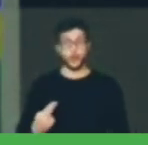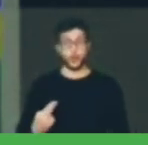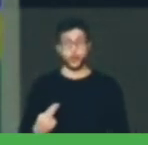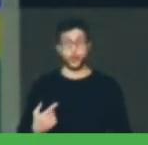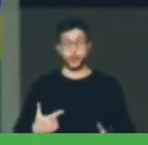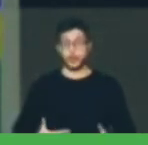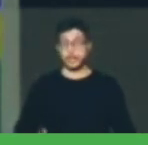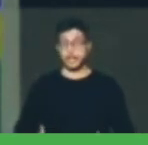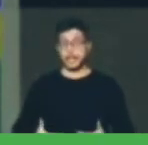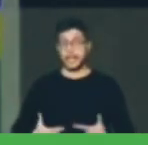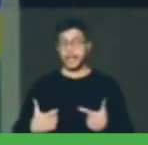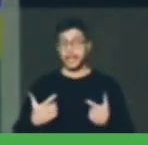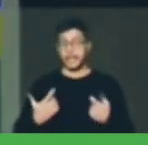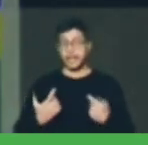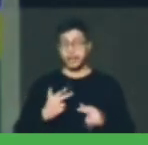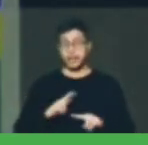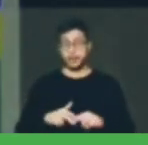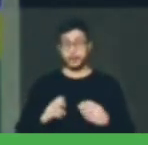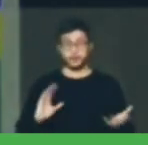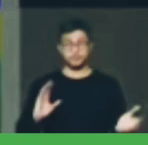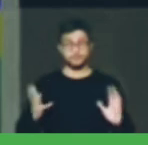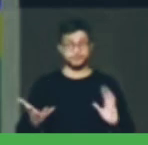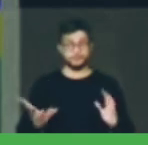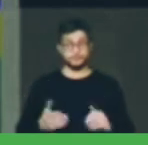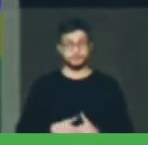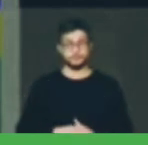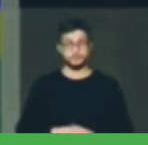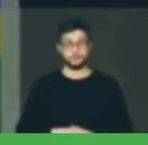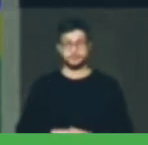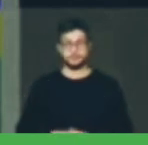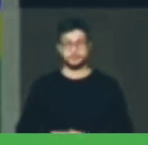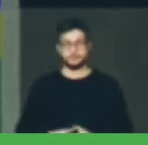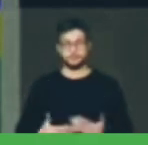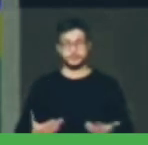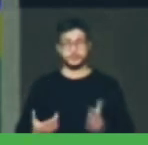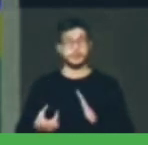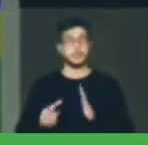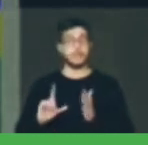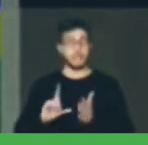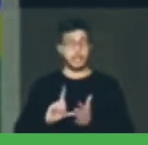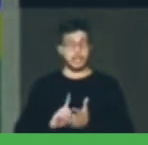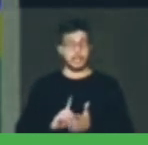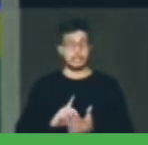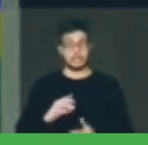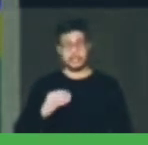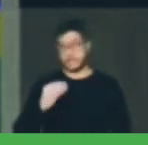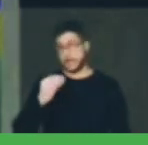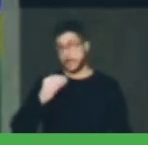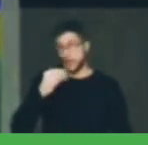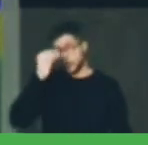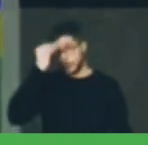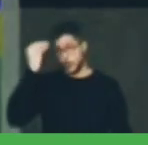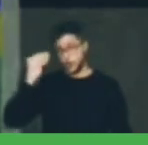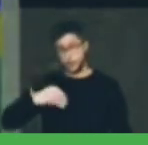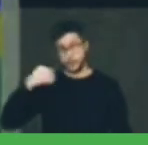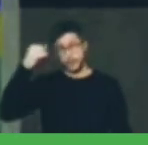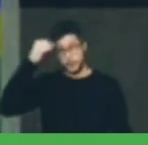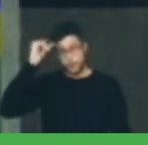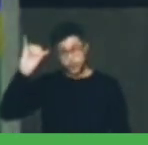do clima? O primeiro era o boi o culpado. O respiro do boi é